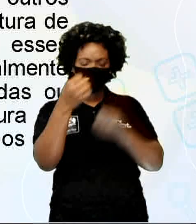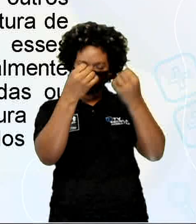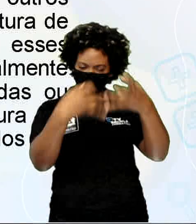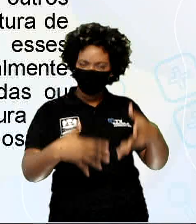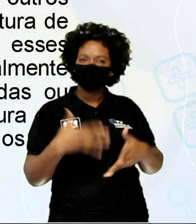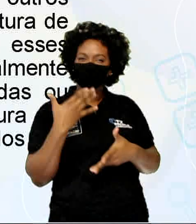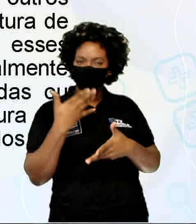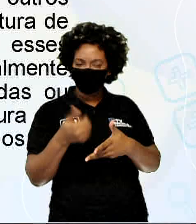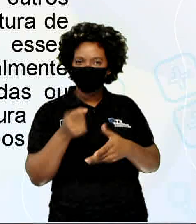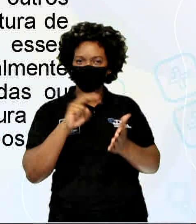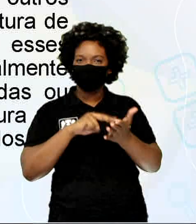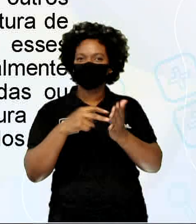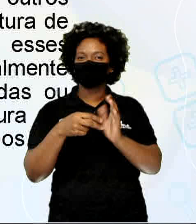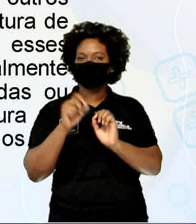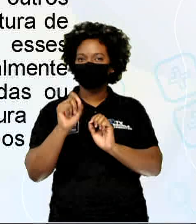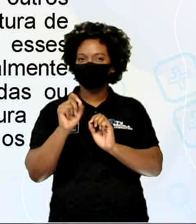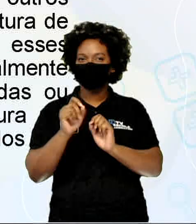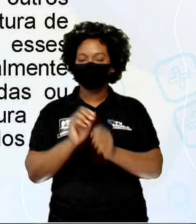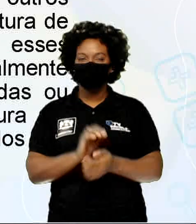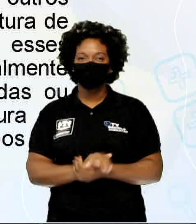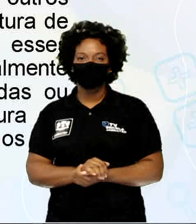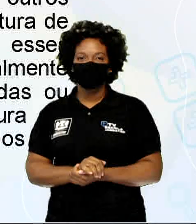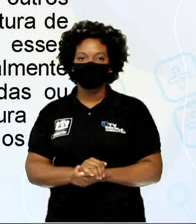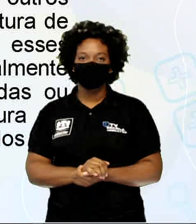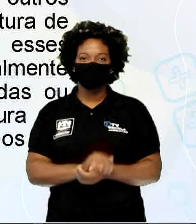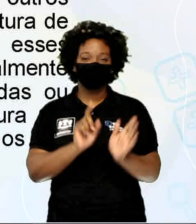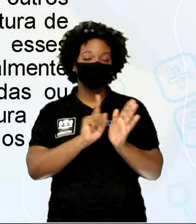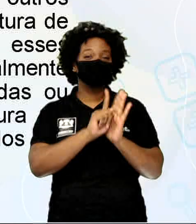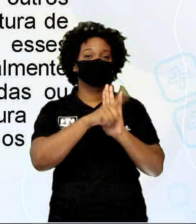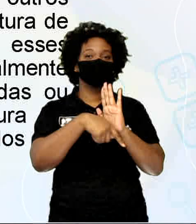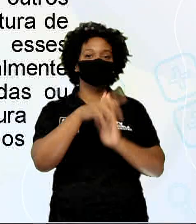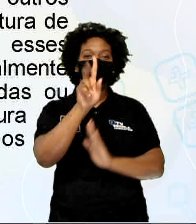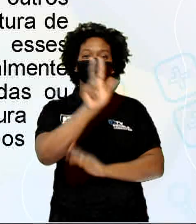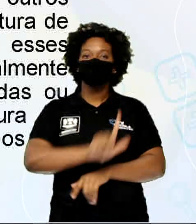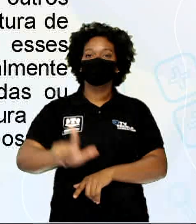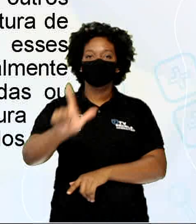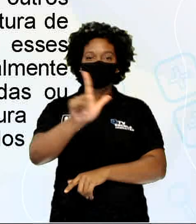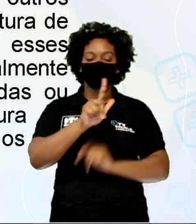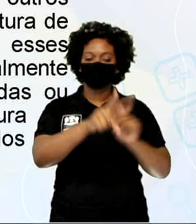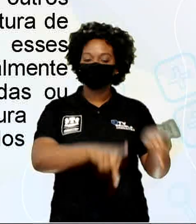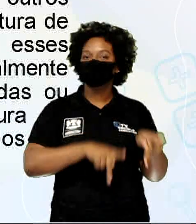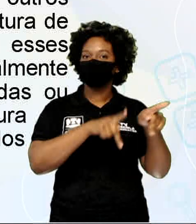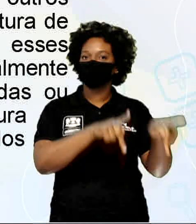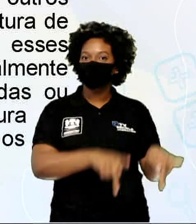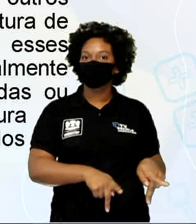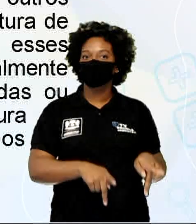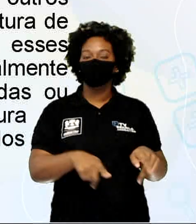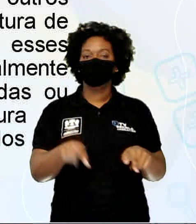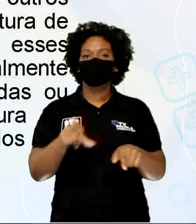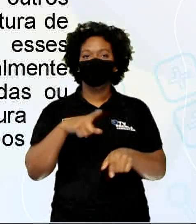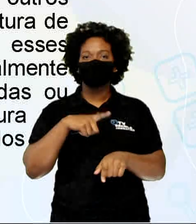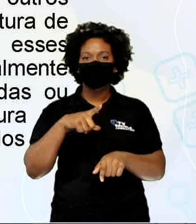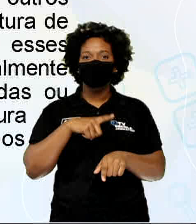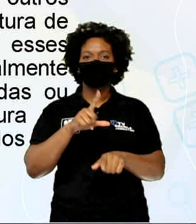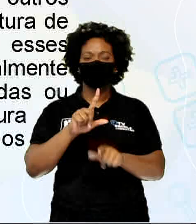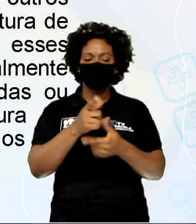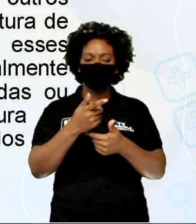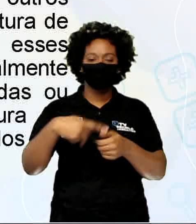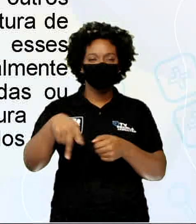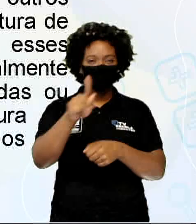que é estilogravura. Este é um gênero literário popular que existe em outros países além do Brasil,